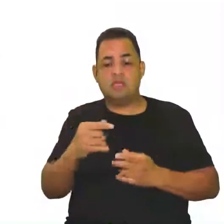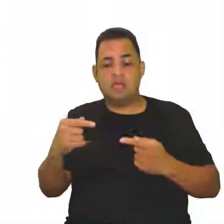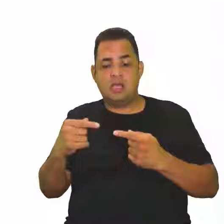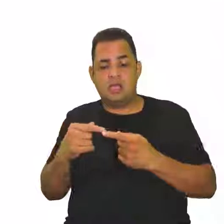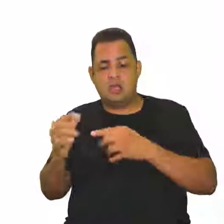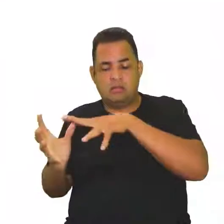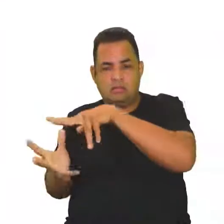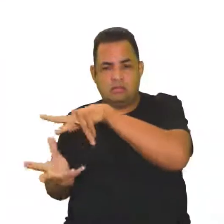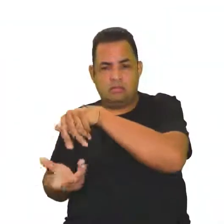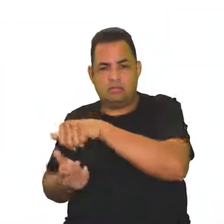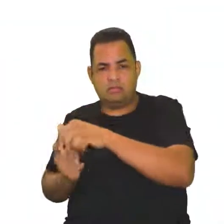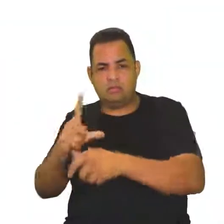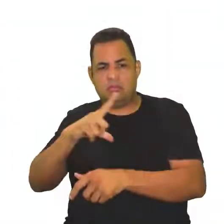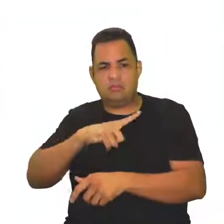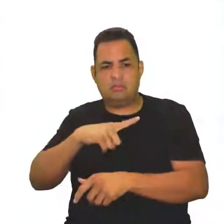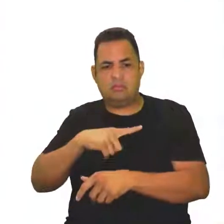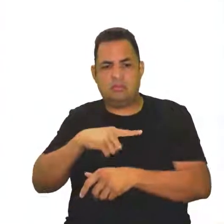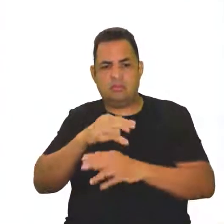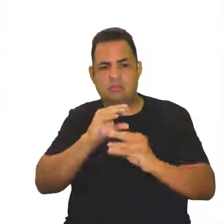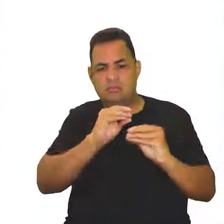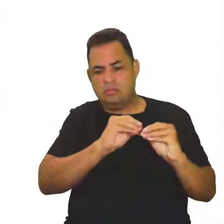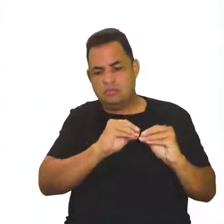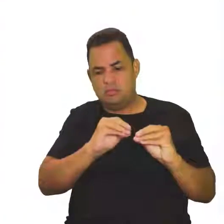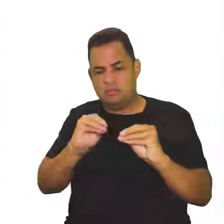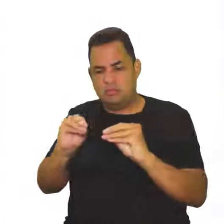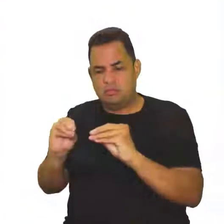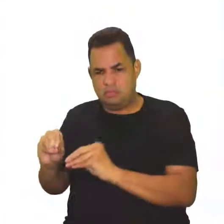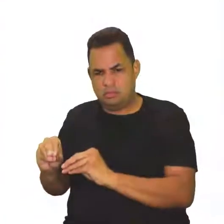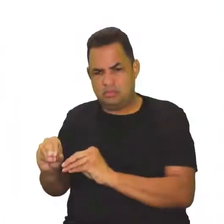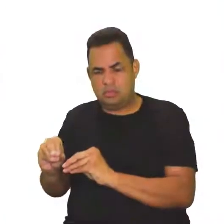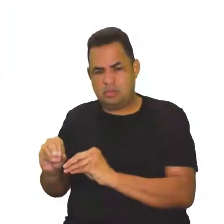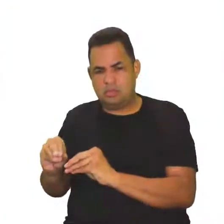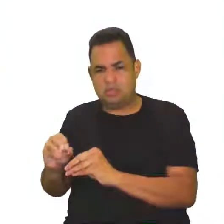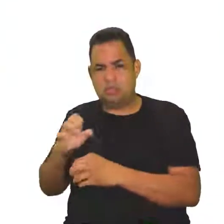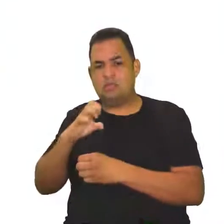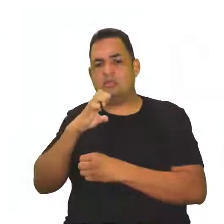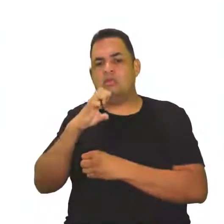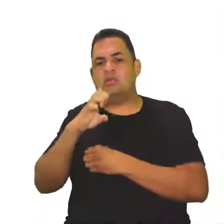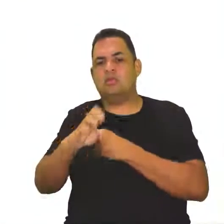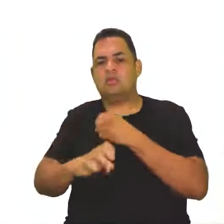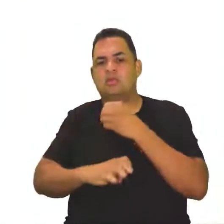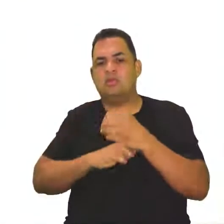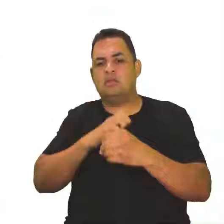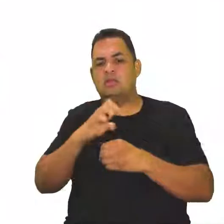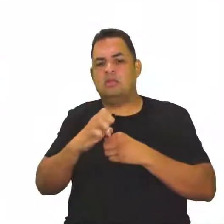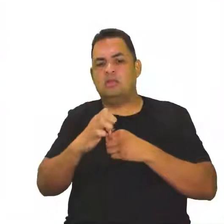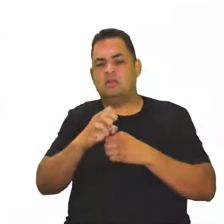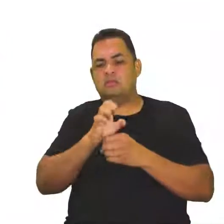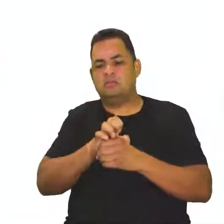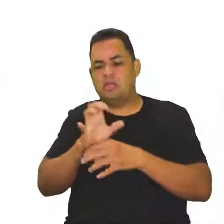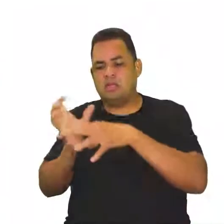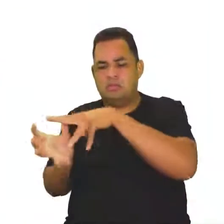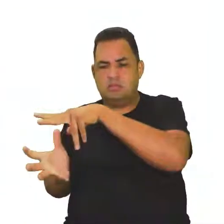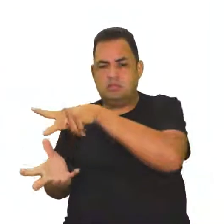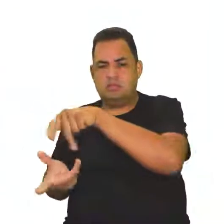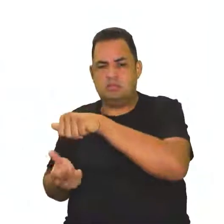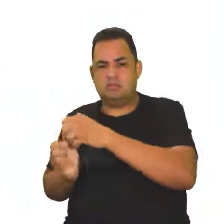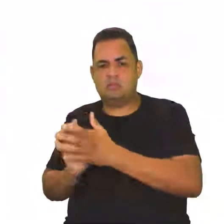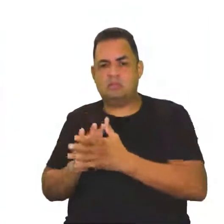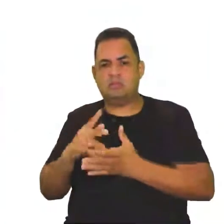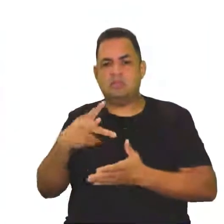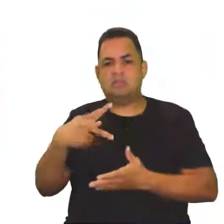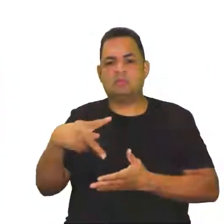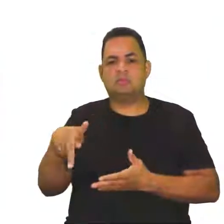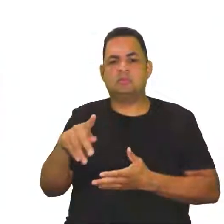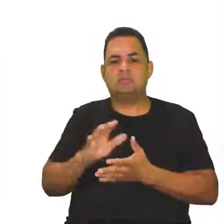Terra, haverá escoamento de elétrons deste para ela, até que a sua carga